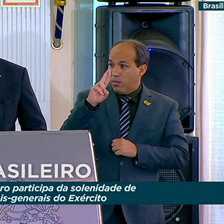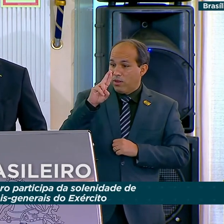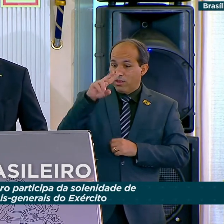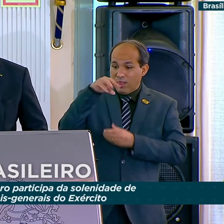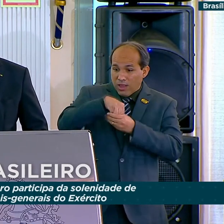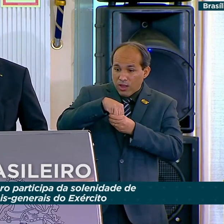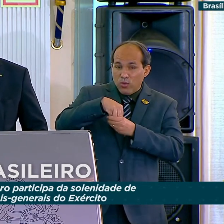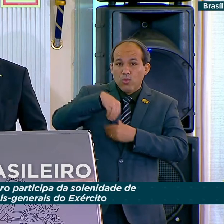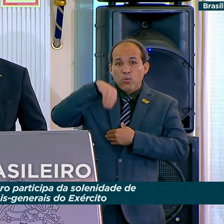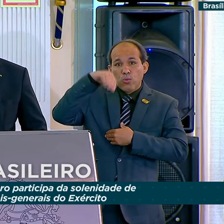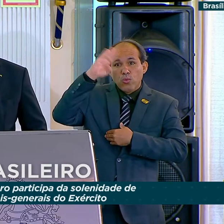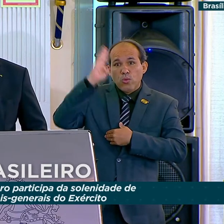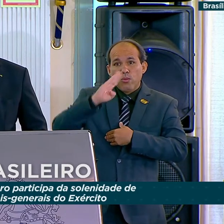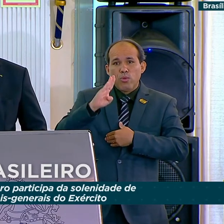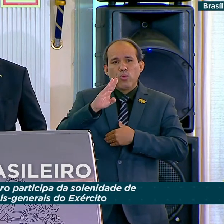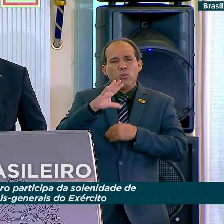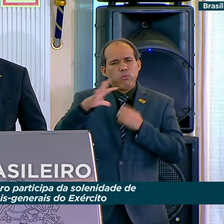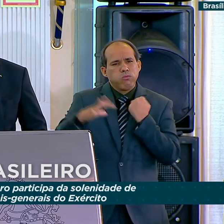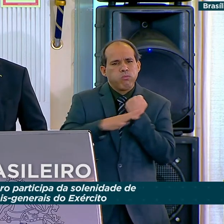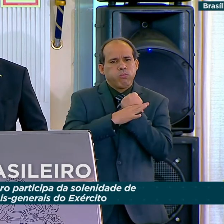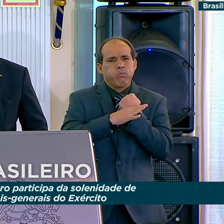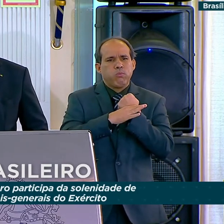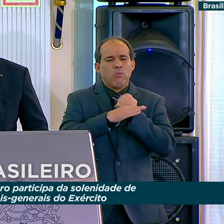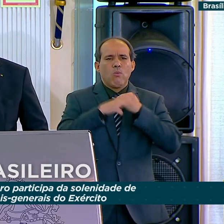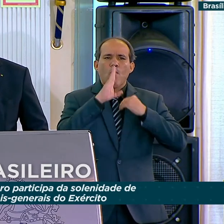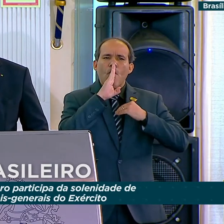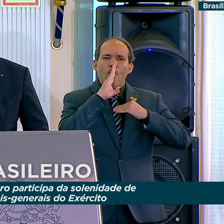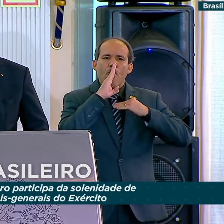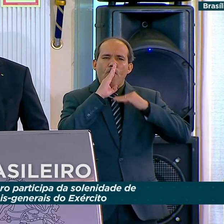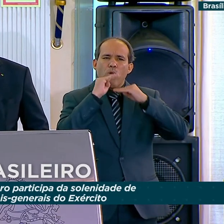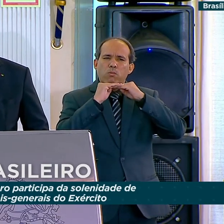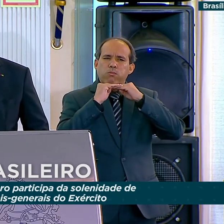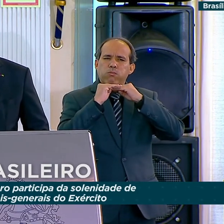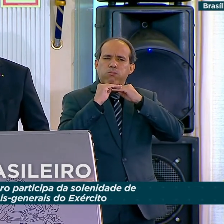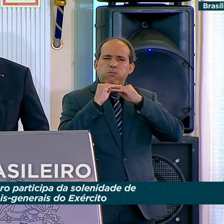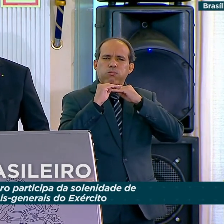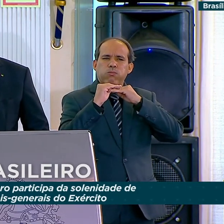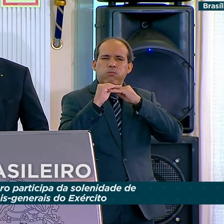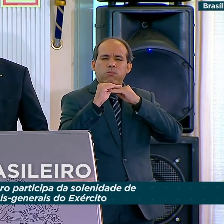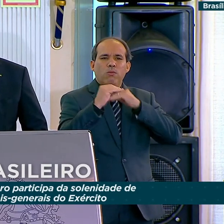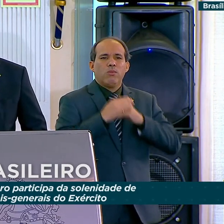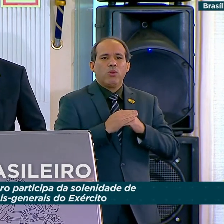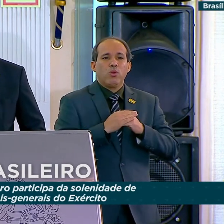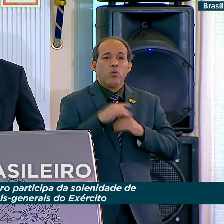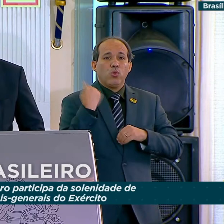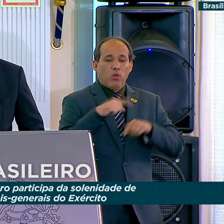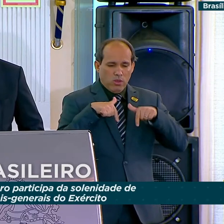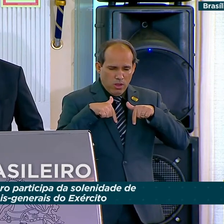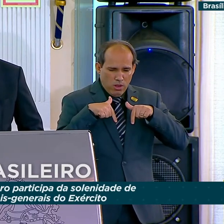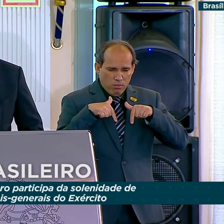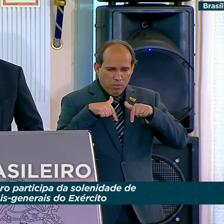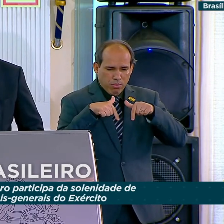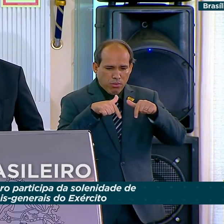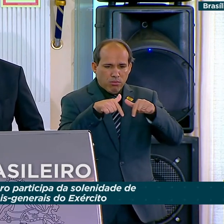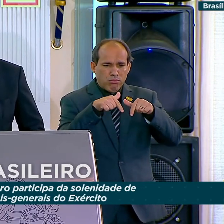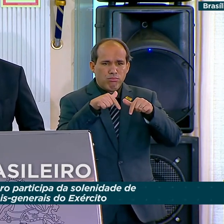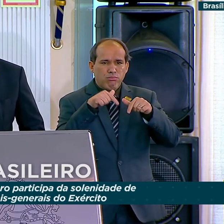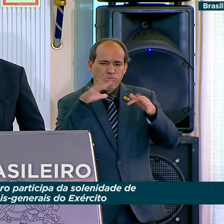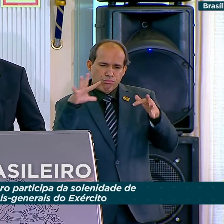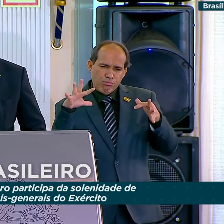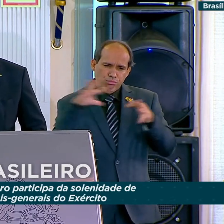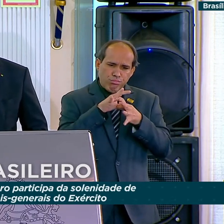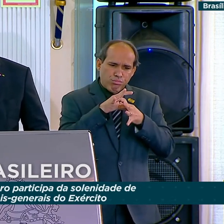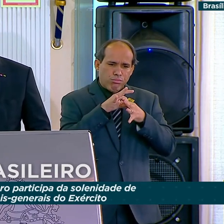Brasil uma estabilidade a nossa atuamos dentro das quatro linhas